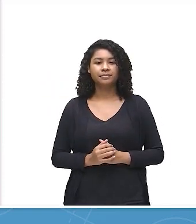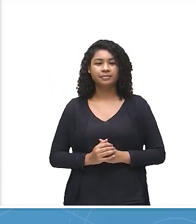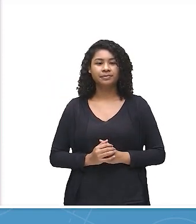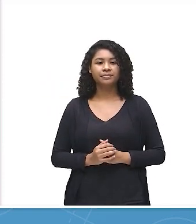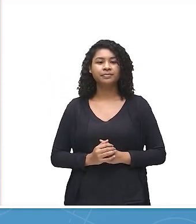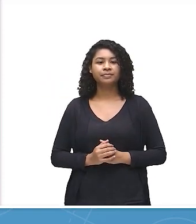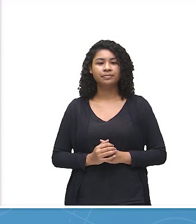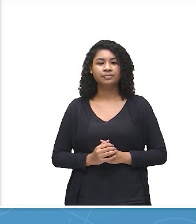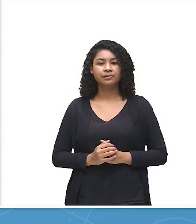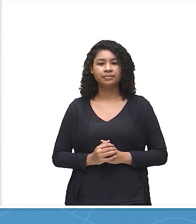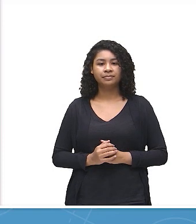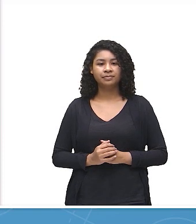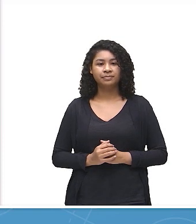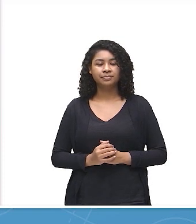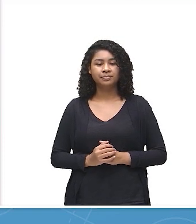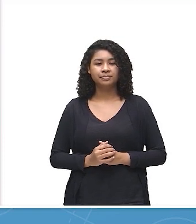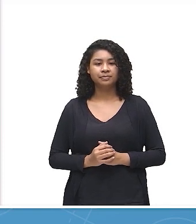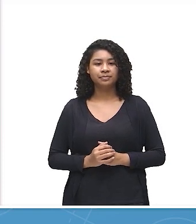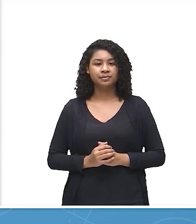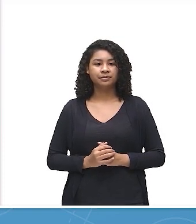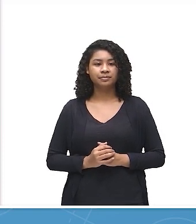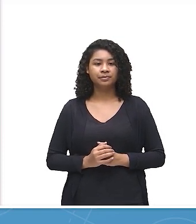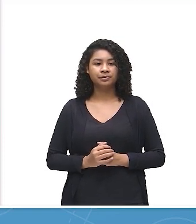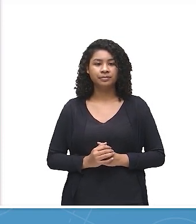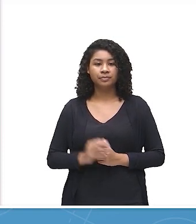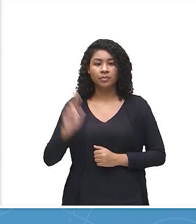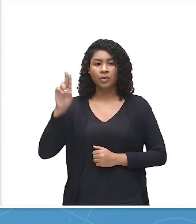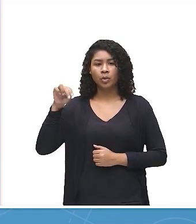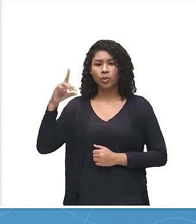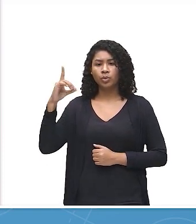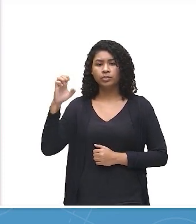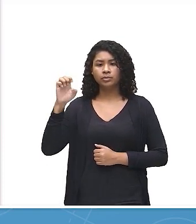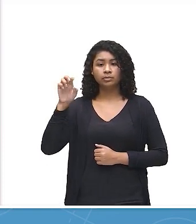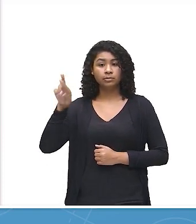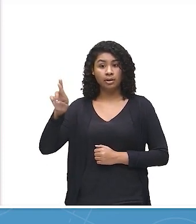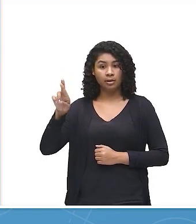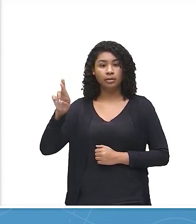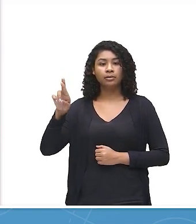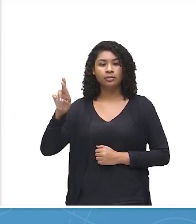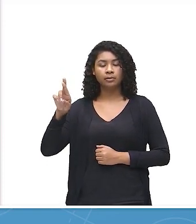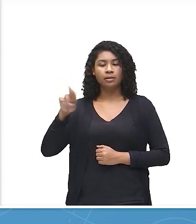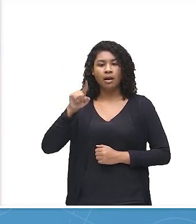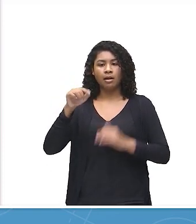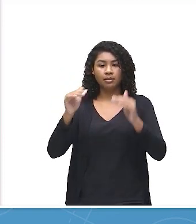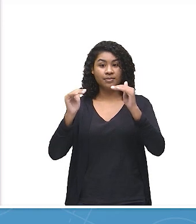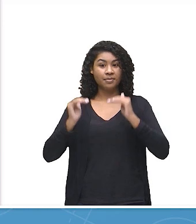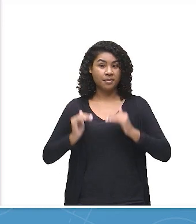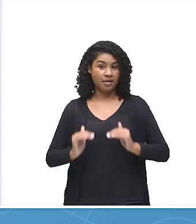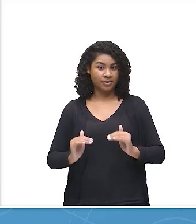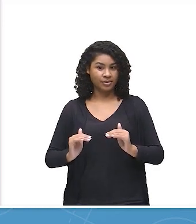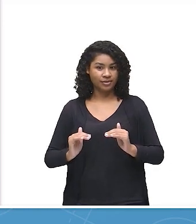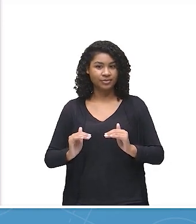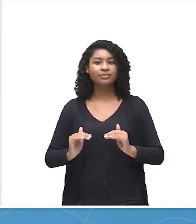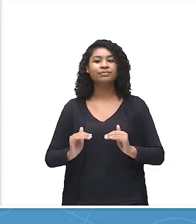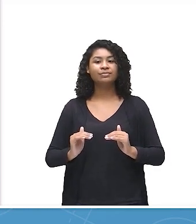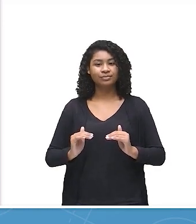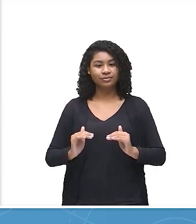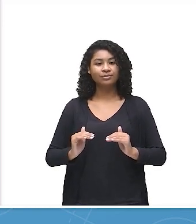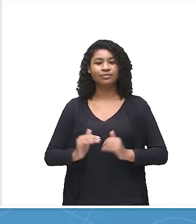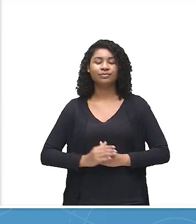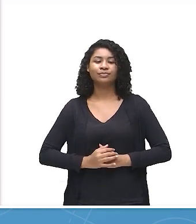é identificar a preposição, né? Então, na letra A eu tenho am, na letra B eu tenho on, e na letra C, D eu